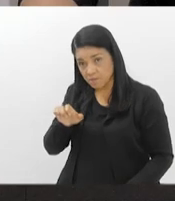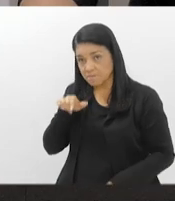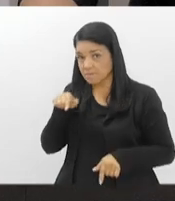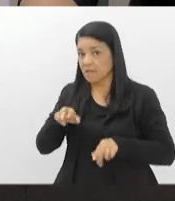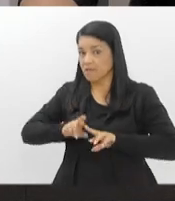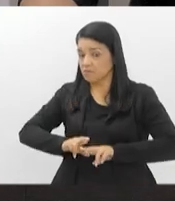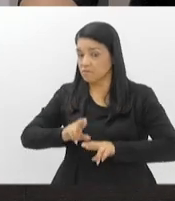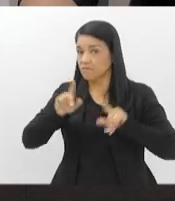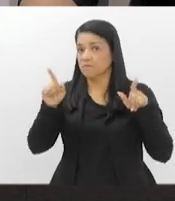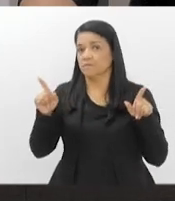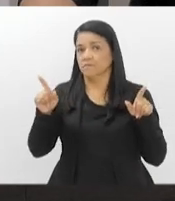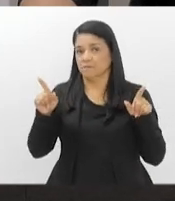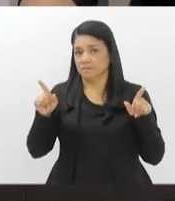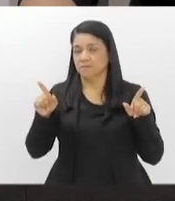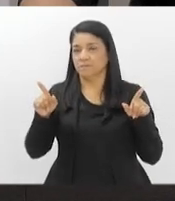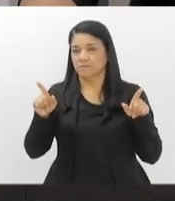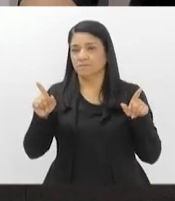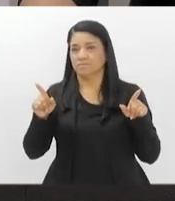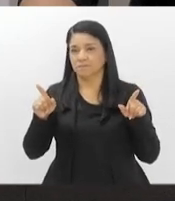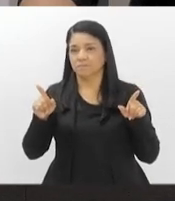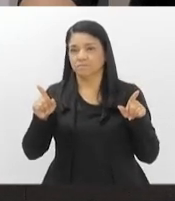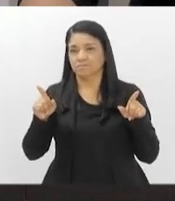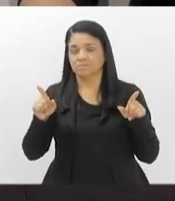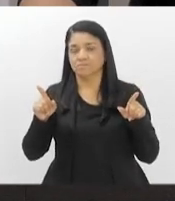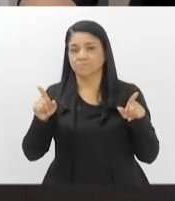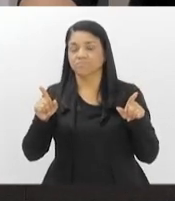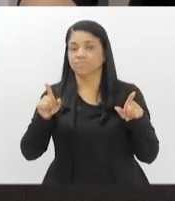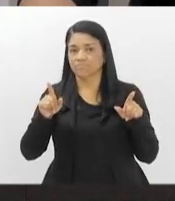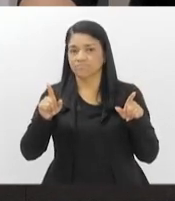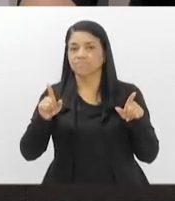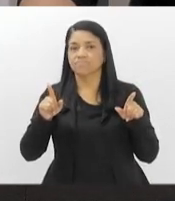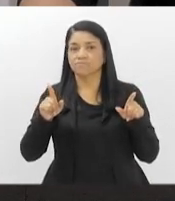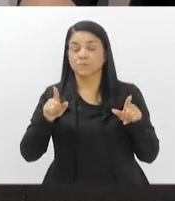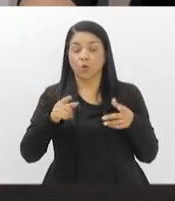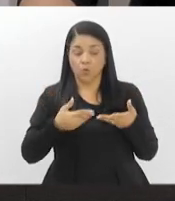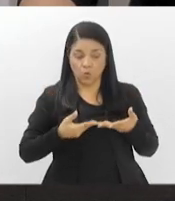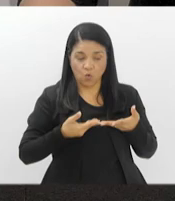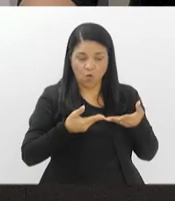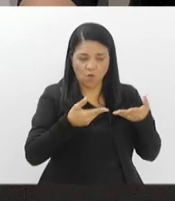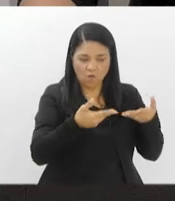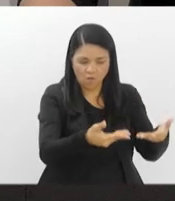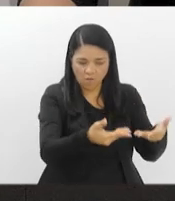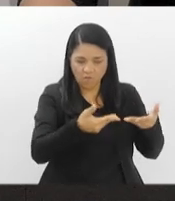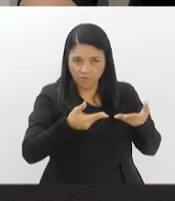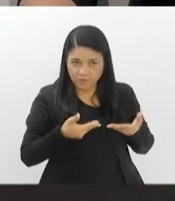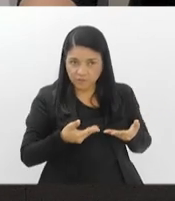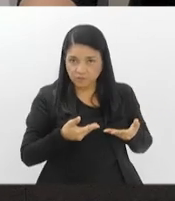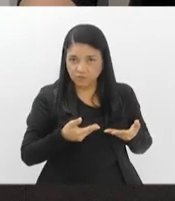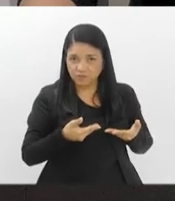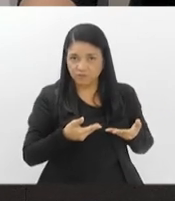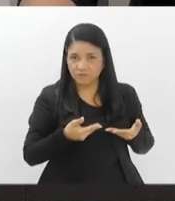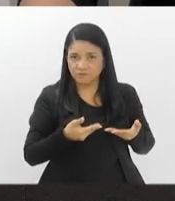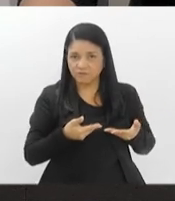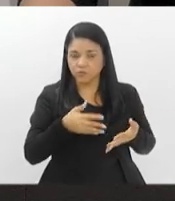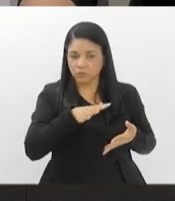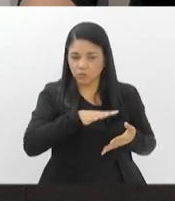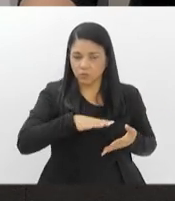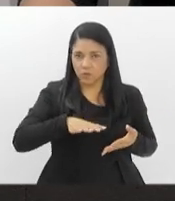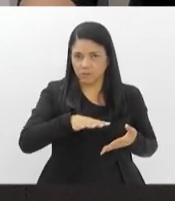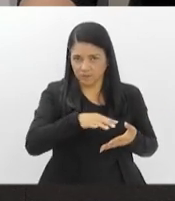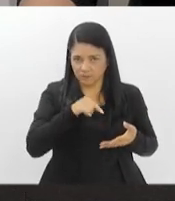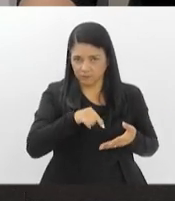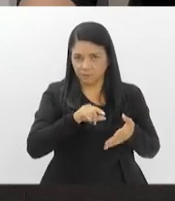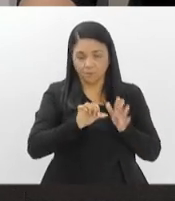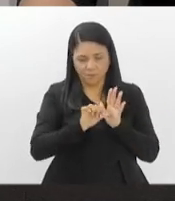isto é e e há realmente uma diferença muito significativa porque o convite eh dentro do um ambiente Primeiro